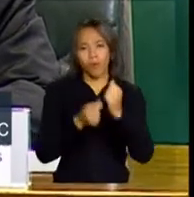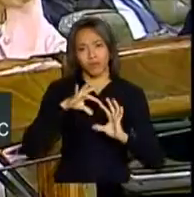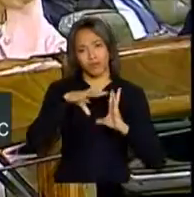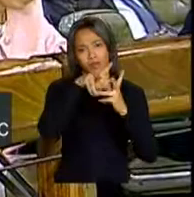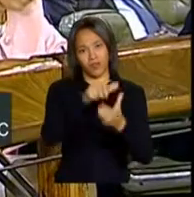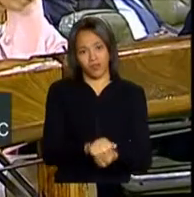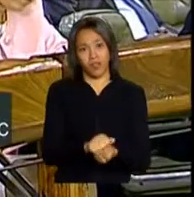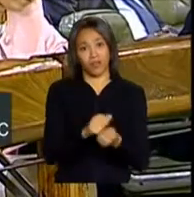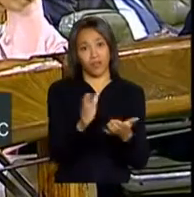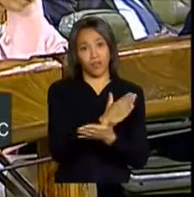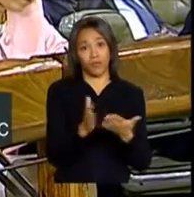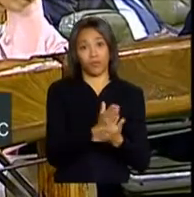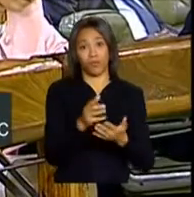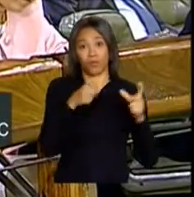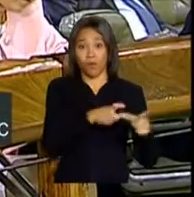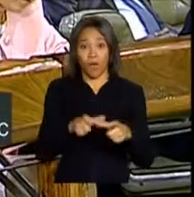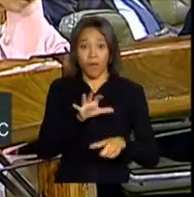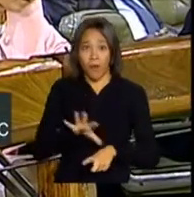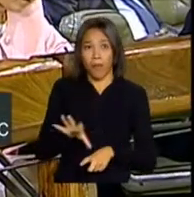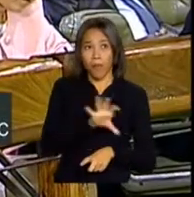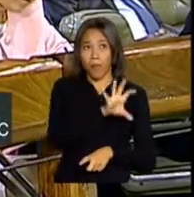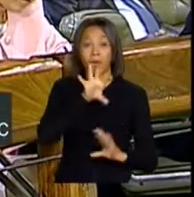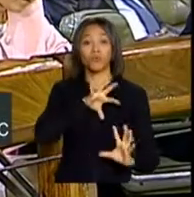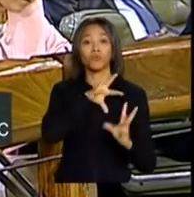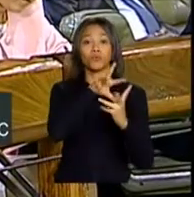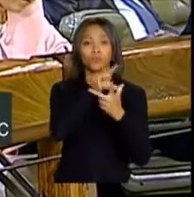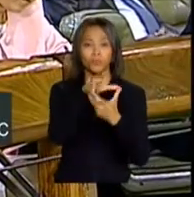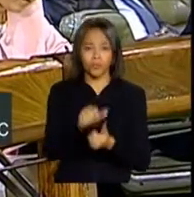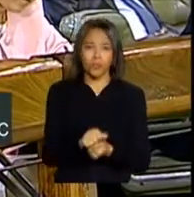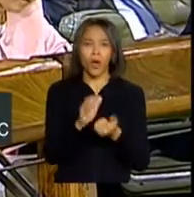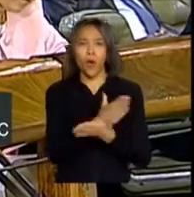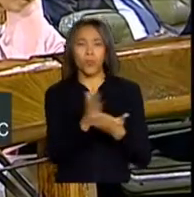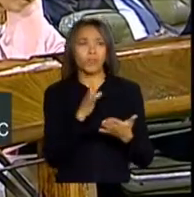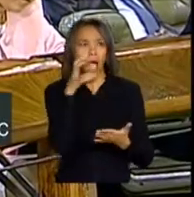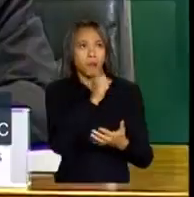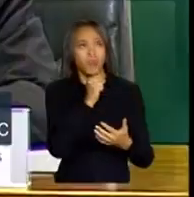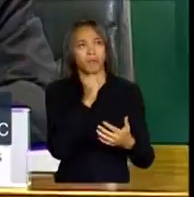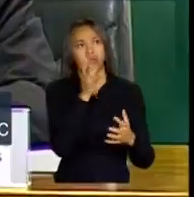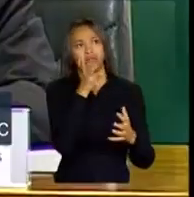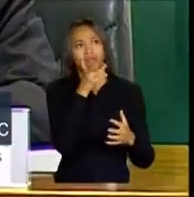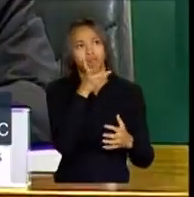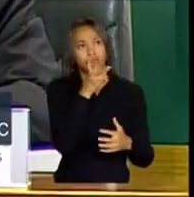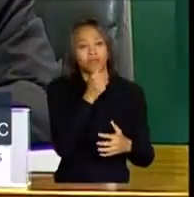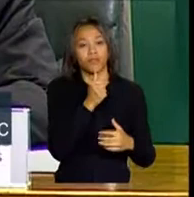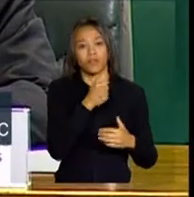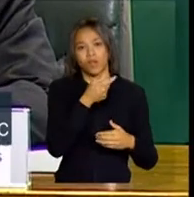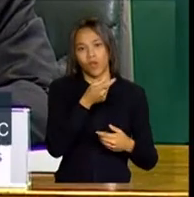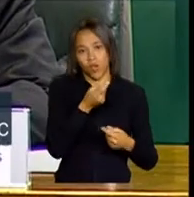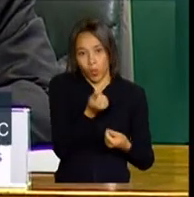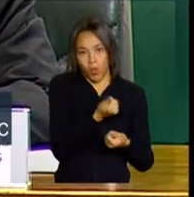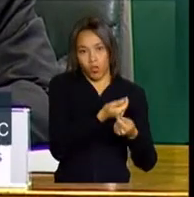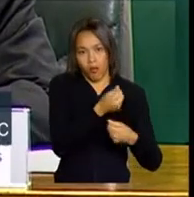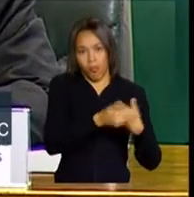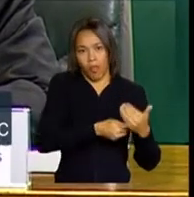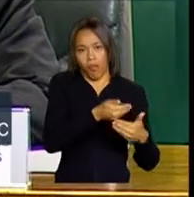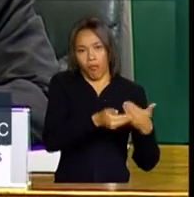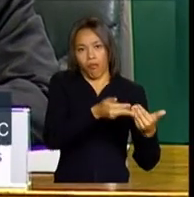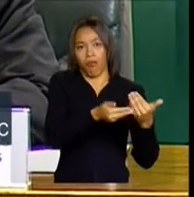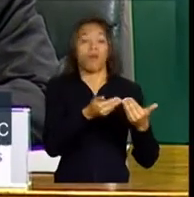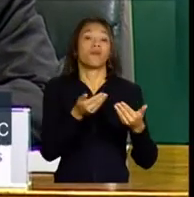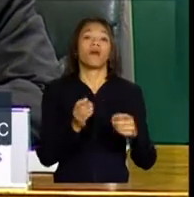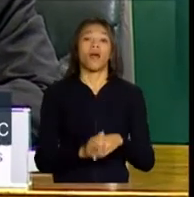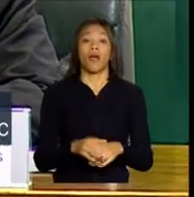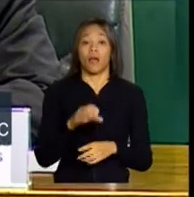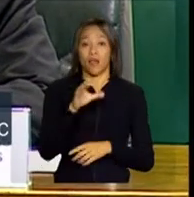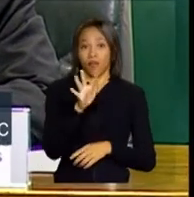e algumas regiões do planeta em outras áreas mais dinâmicas cresce menos do que poderia o FM e